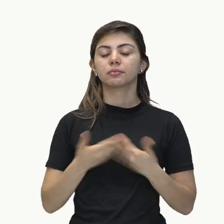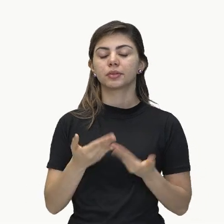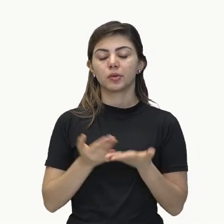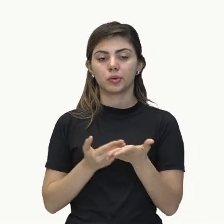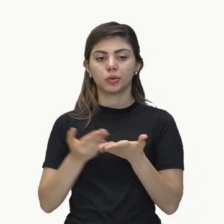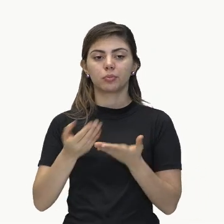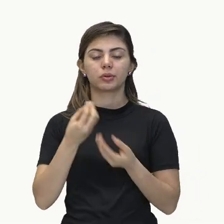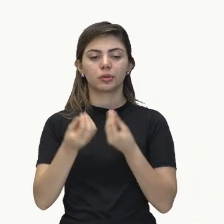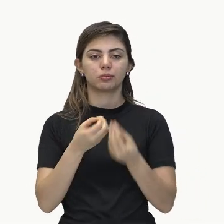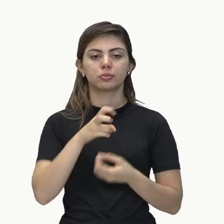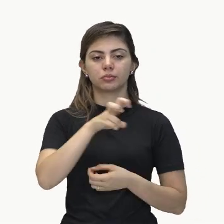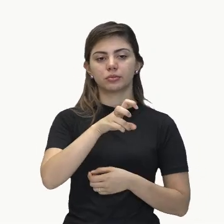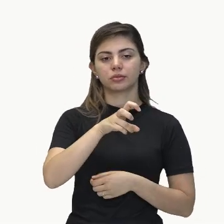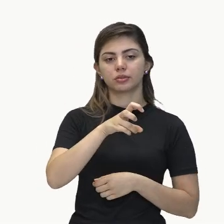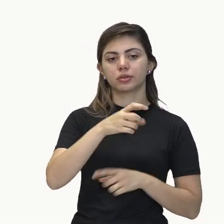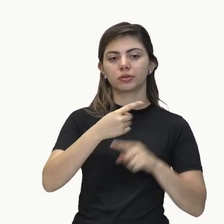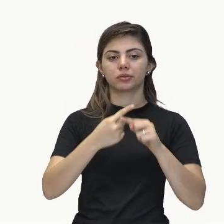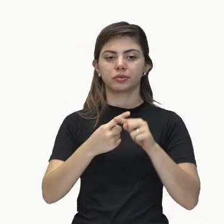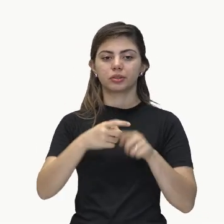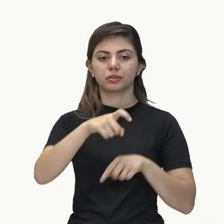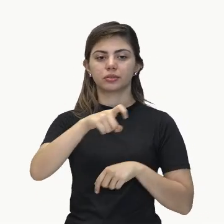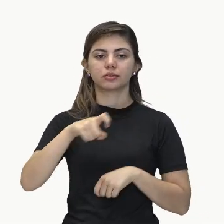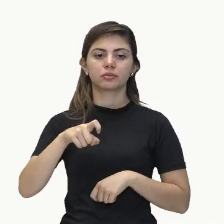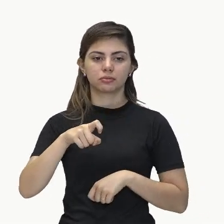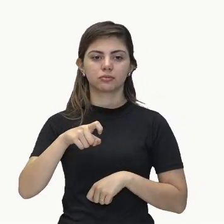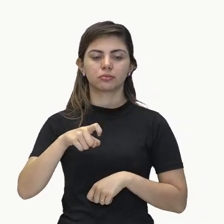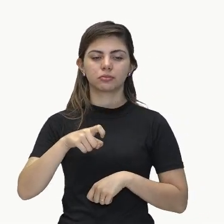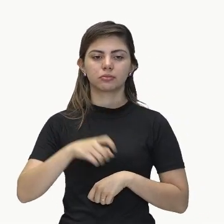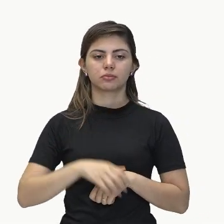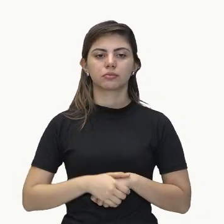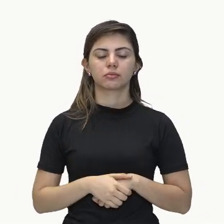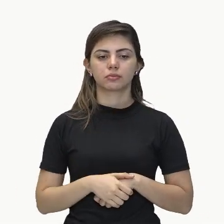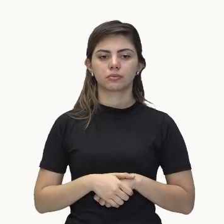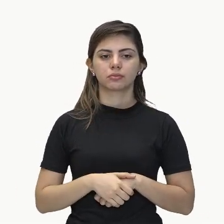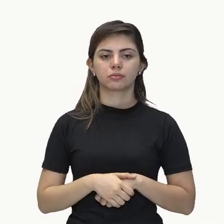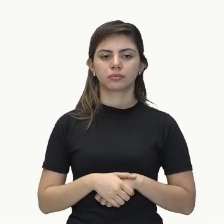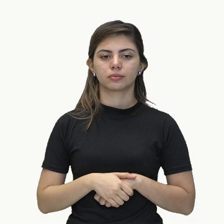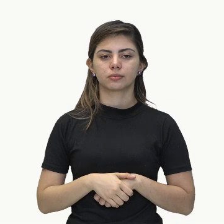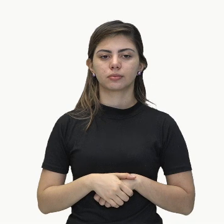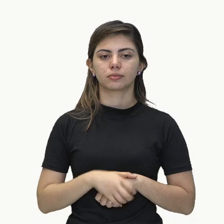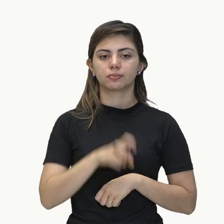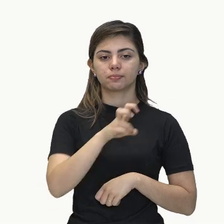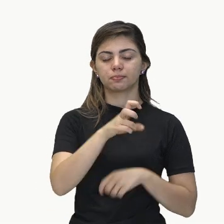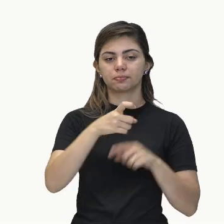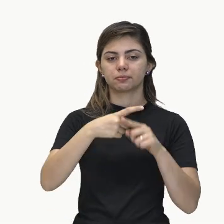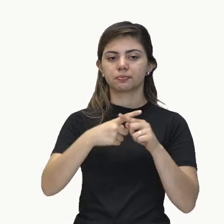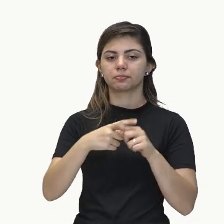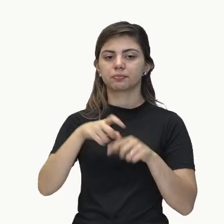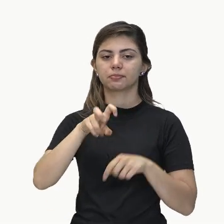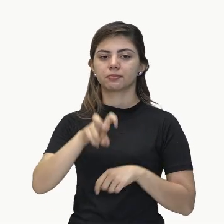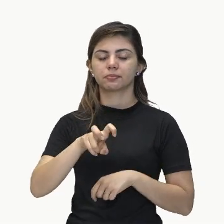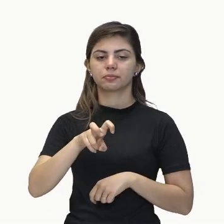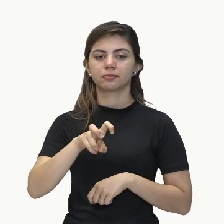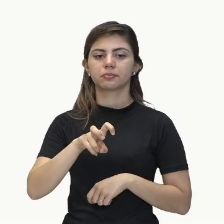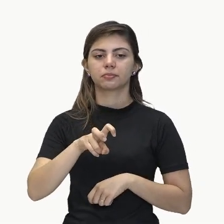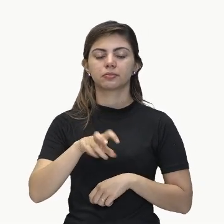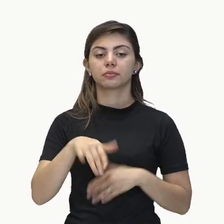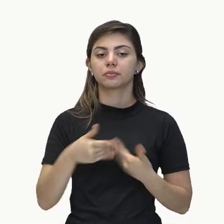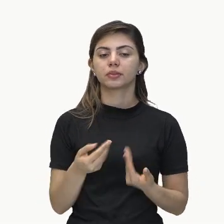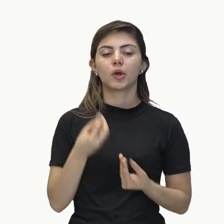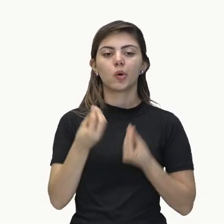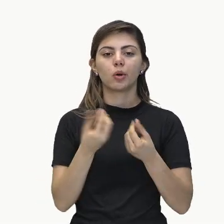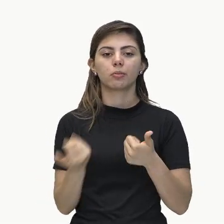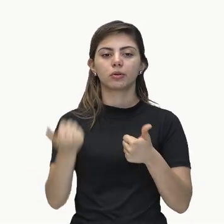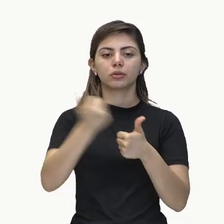vezes x. Entre o número e a letra tem um sinal de multiplicação. 5 vezes x é o mesmo do que 5 vezes